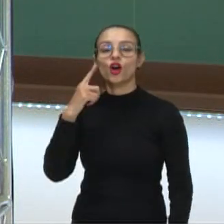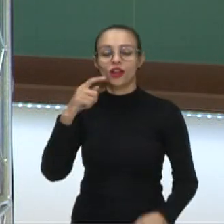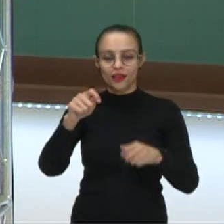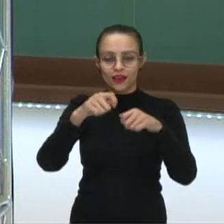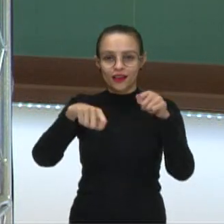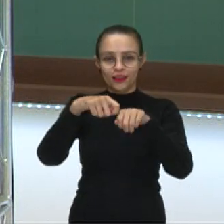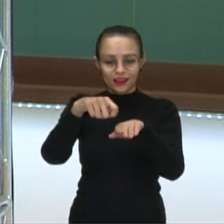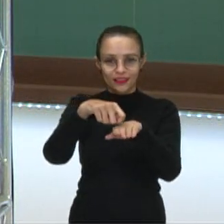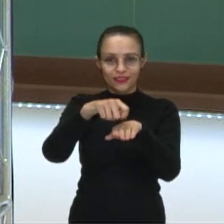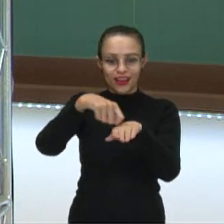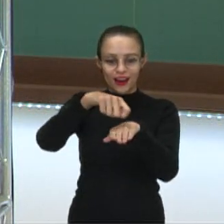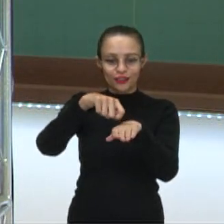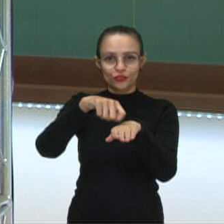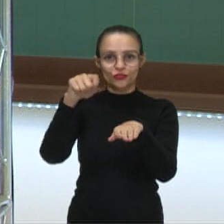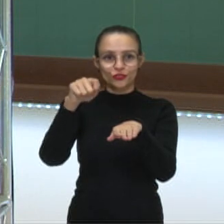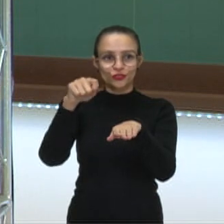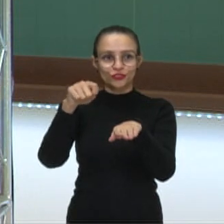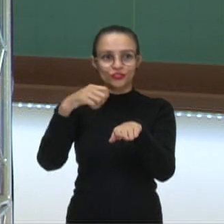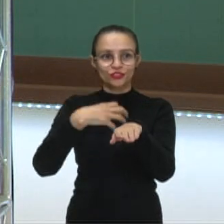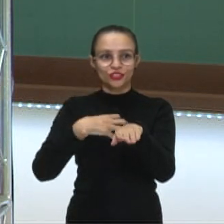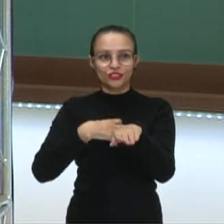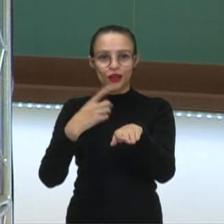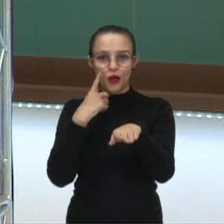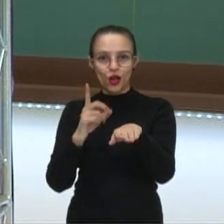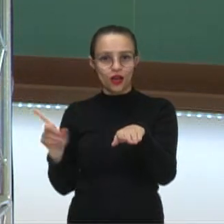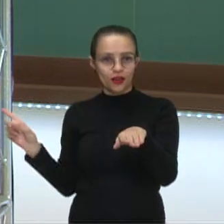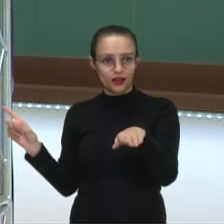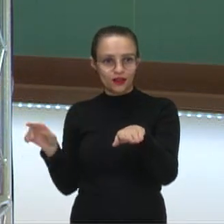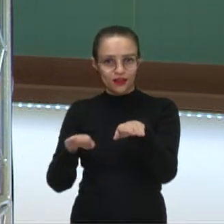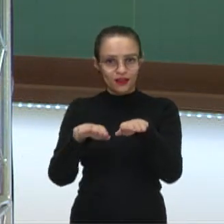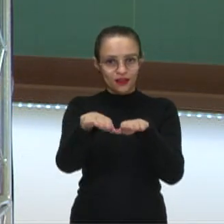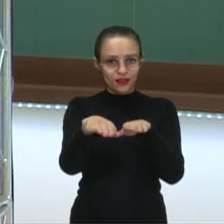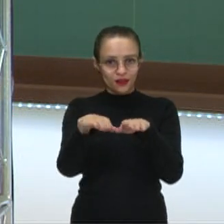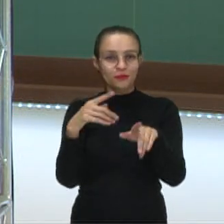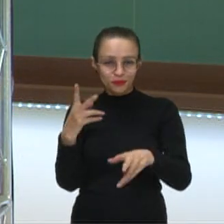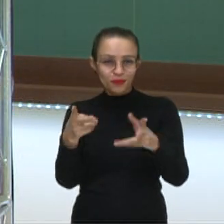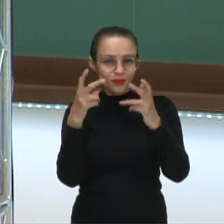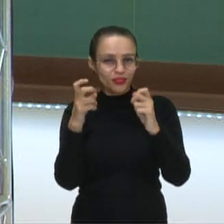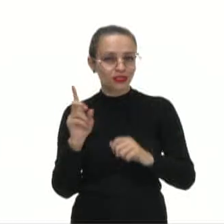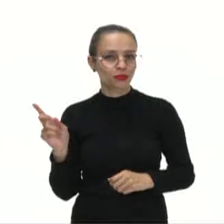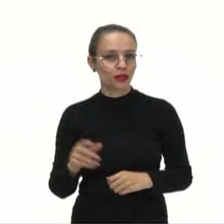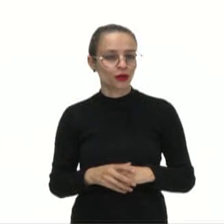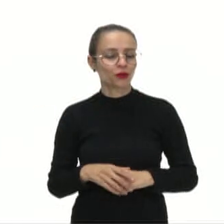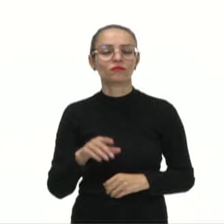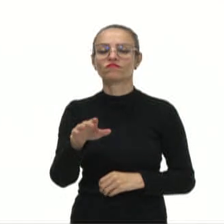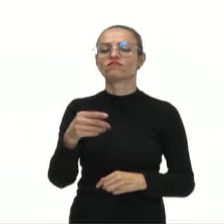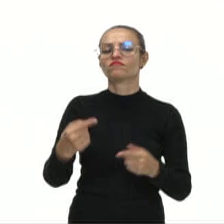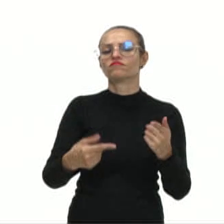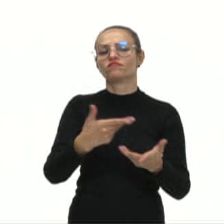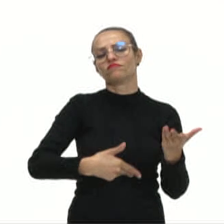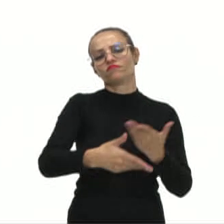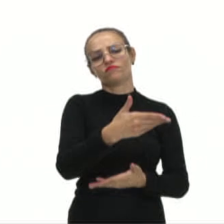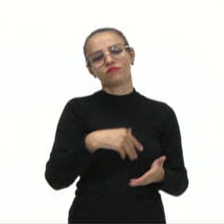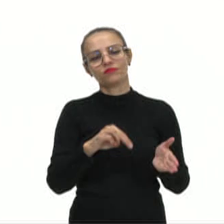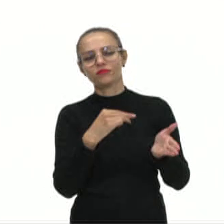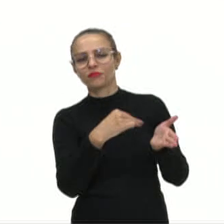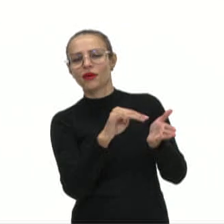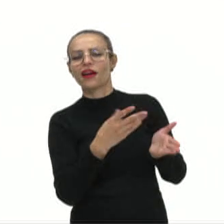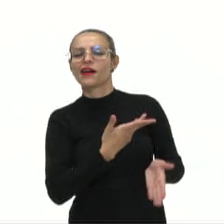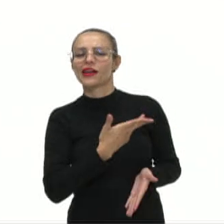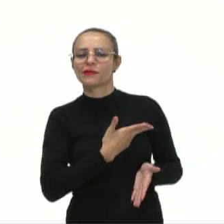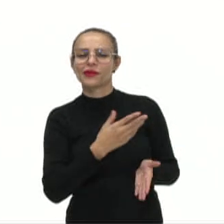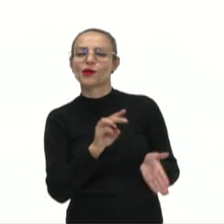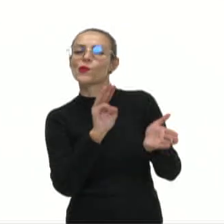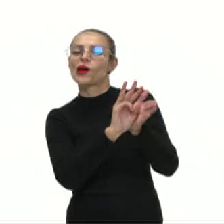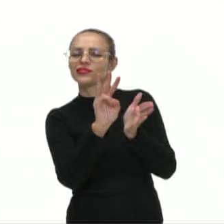cadarço. A posição aqui, ó. Percebeu? Discuta com o colega, manda uma mensagem aí,